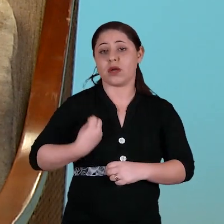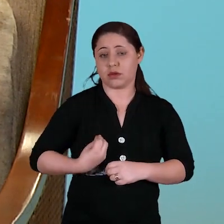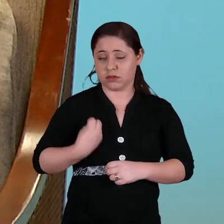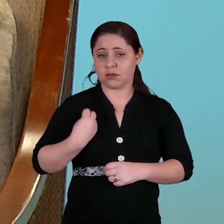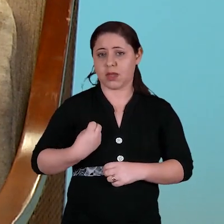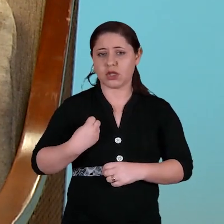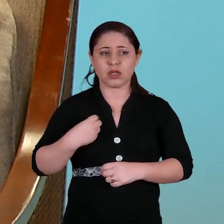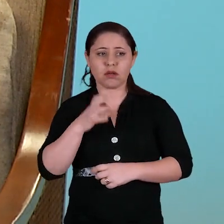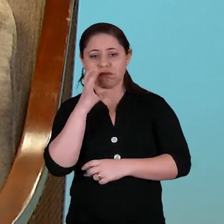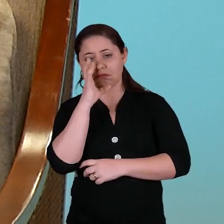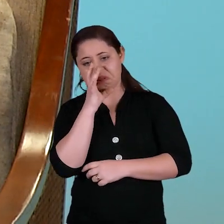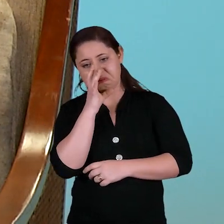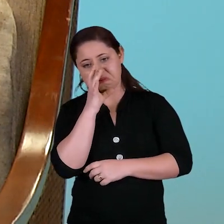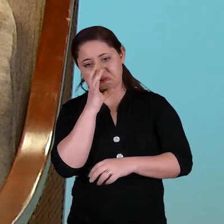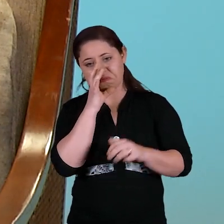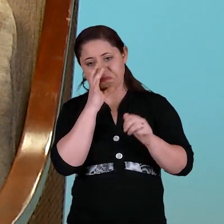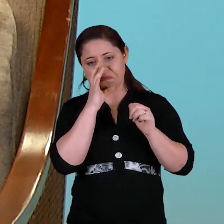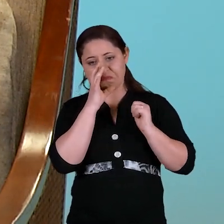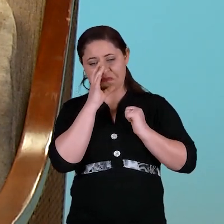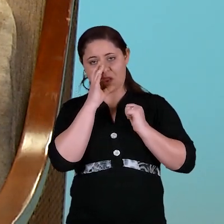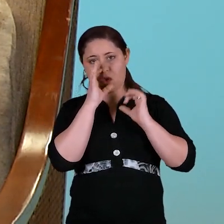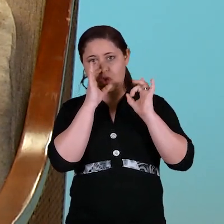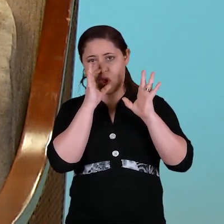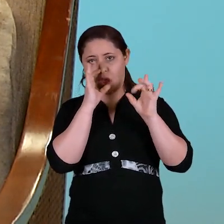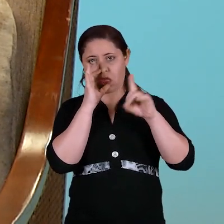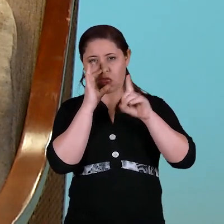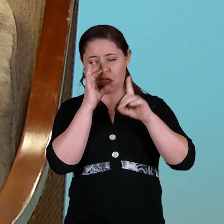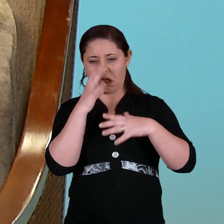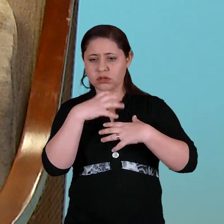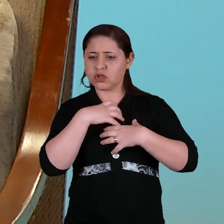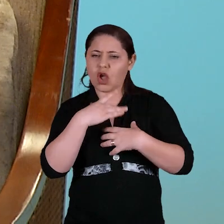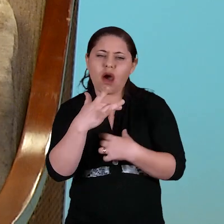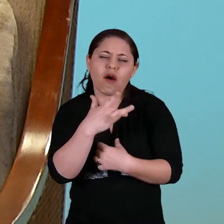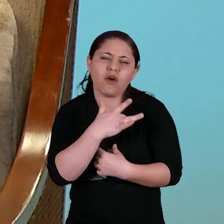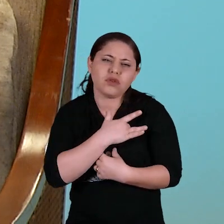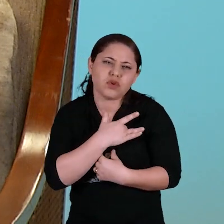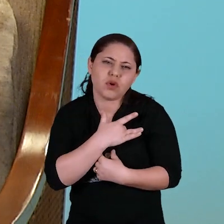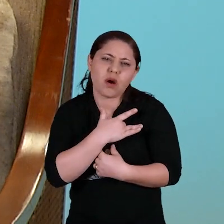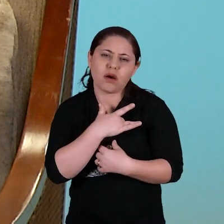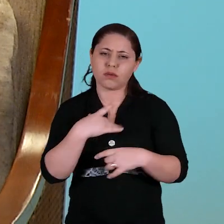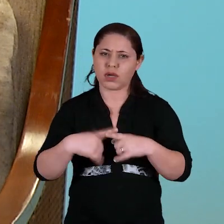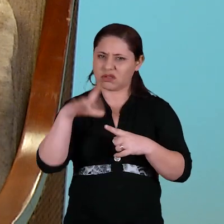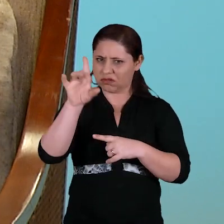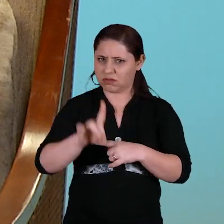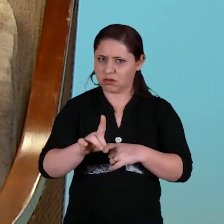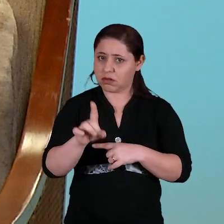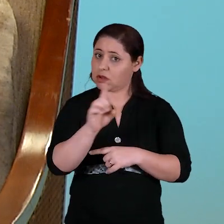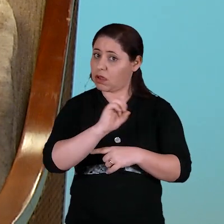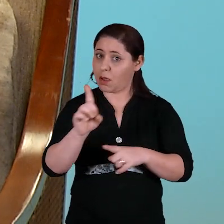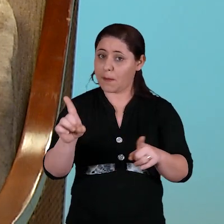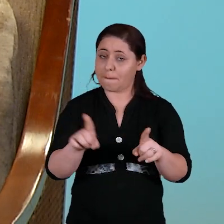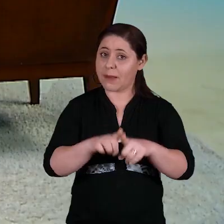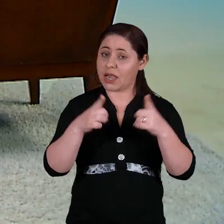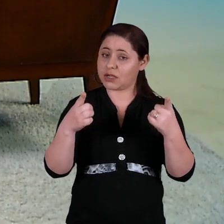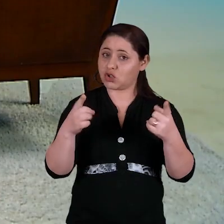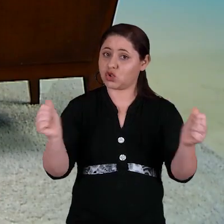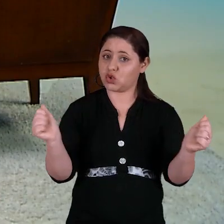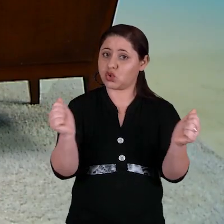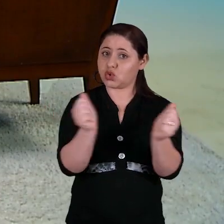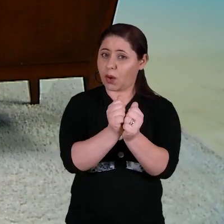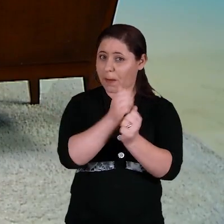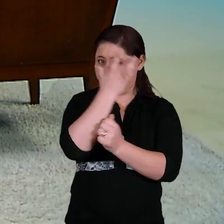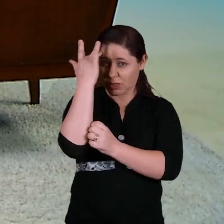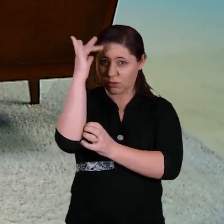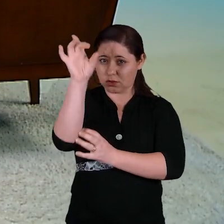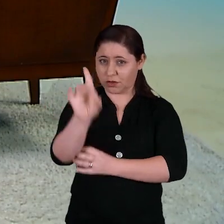não ficar só observando, sabe, não só sentir pena pela situação, mas também querer, junto dessas pessoas com